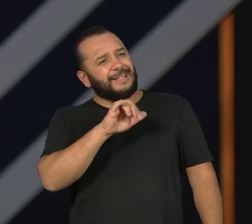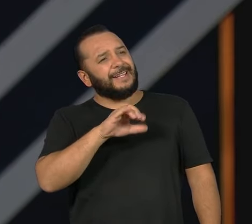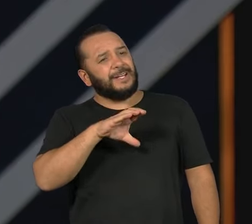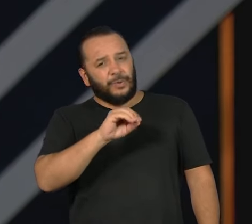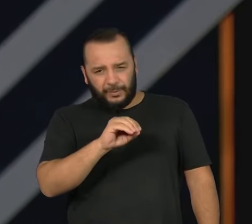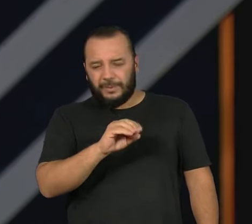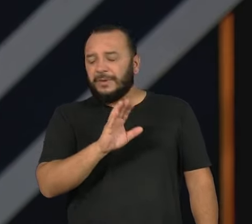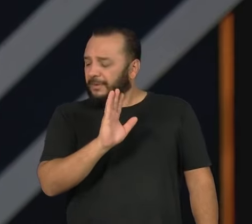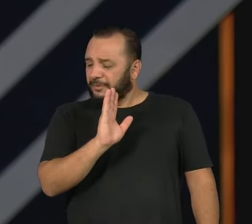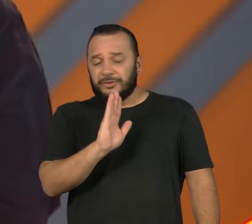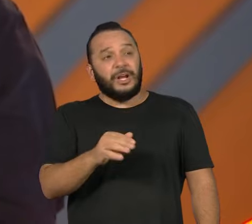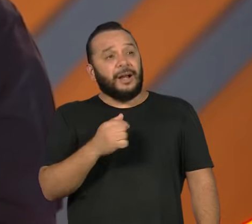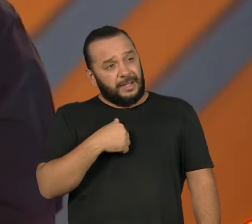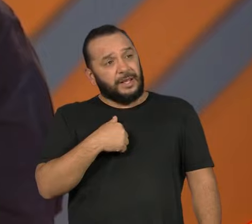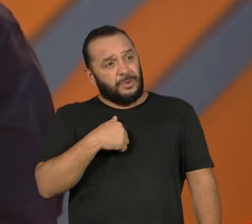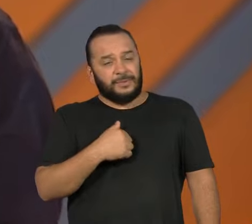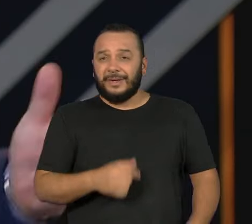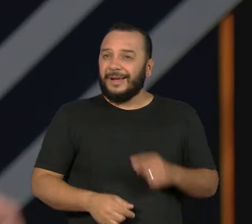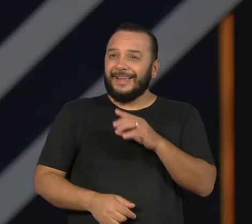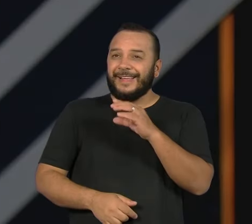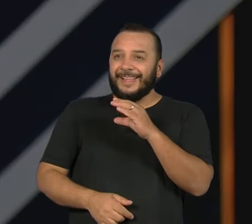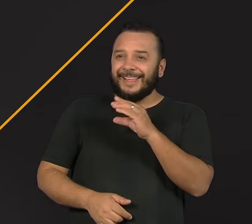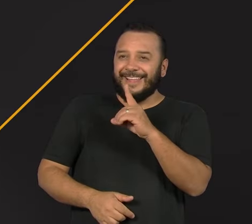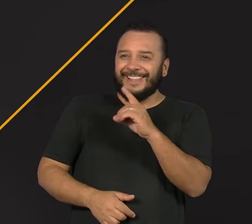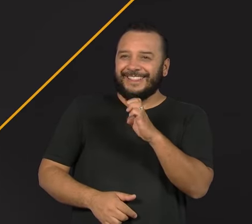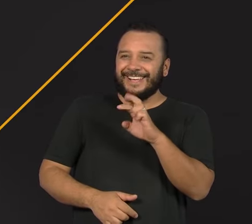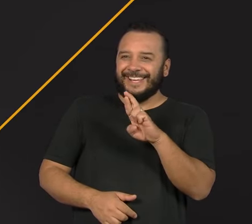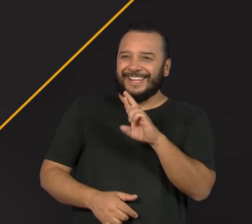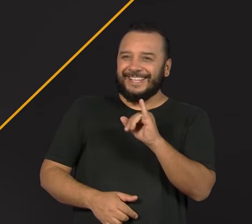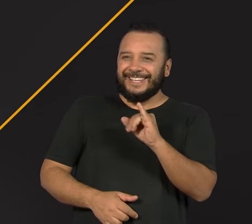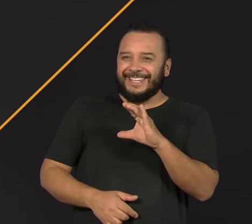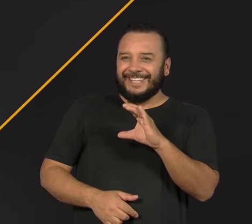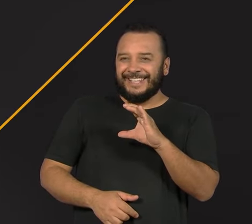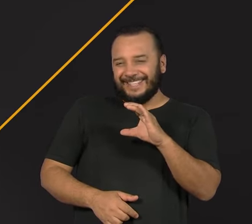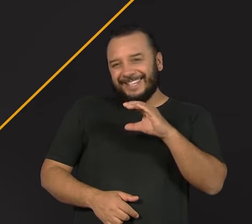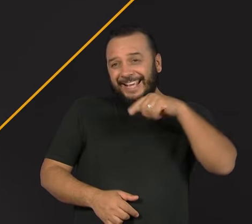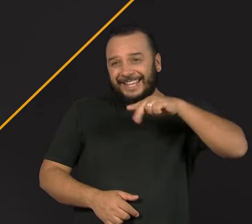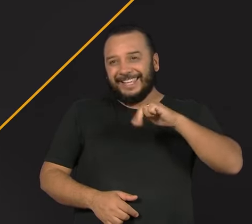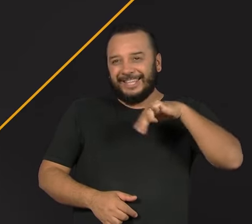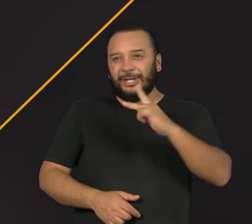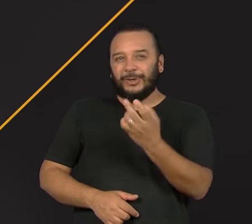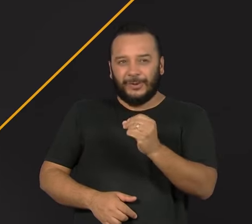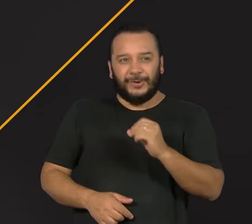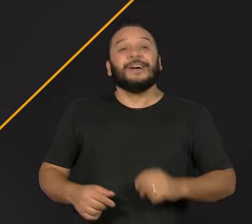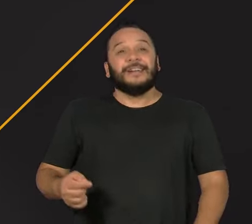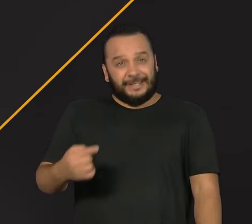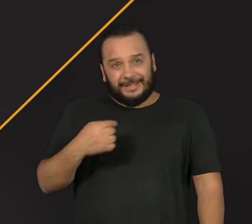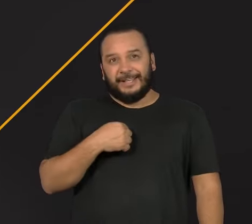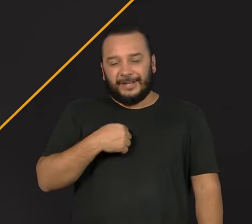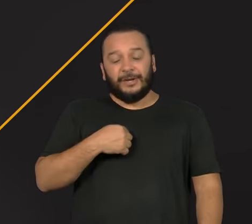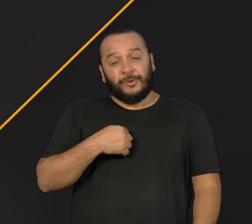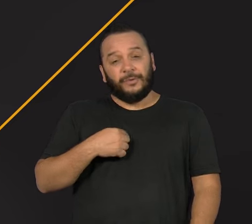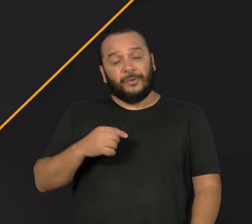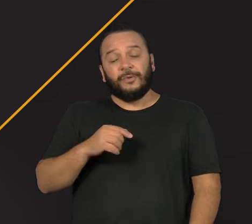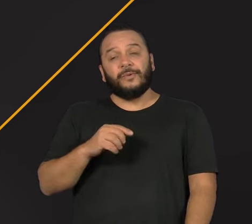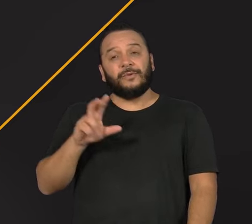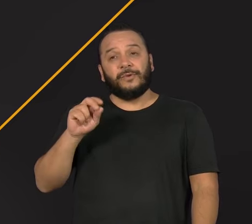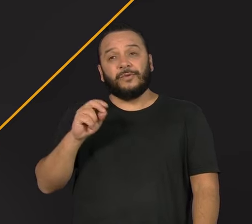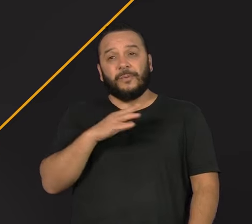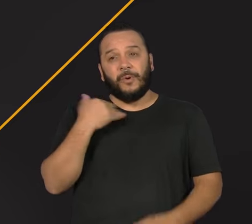próximo Frederico da família. Era o Deriquinho? E era o Deriquinho, exatamente. Então, ele era o Derico e o Deriquinho. O Derico e o Deriquinho ficavam no colo do meu avô. Aí, meu avô morreu, eu